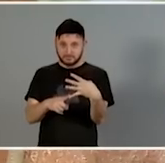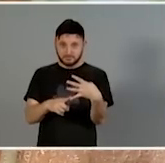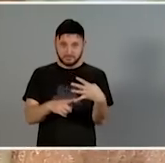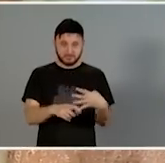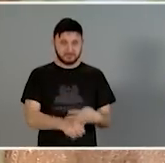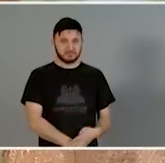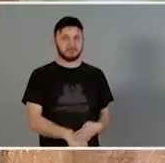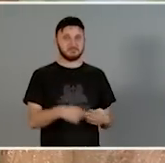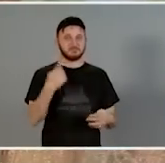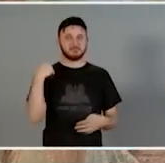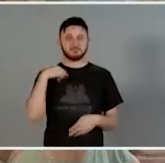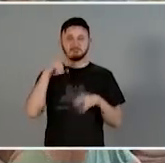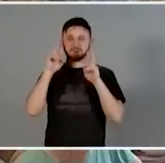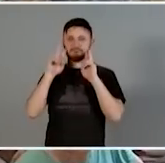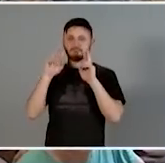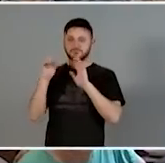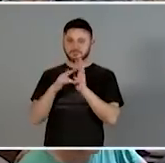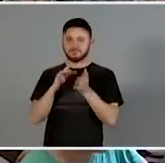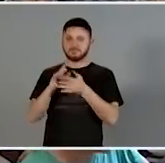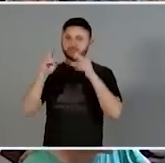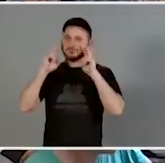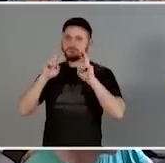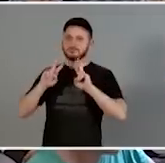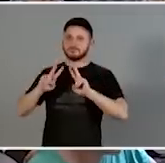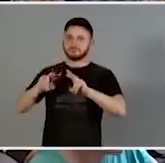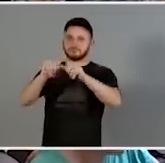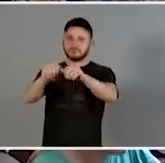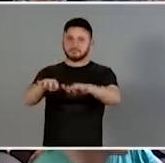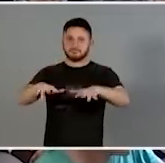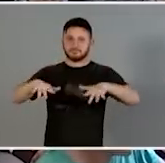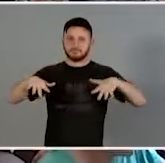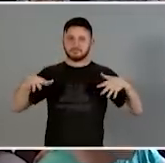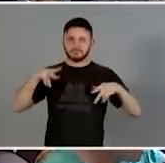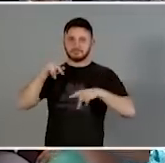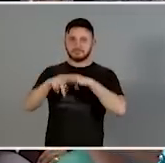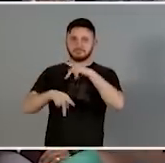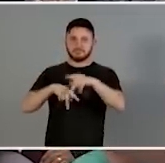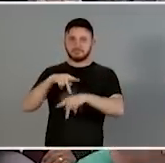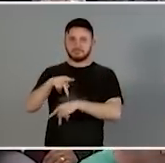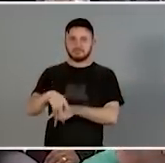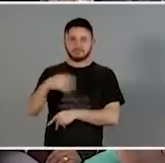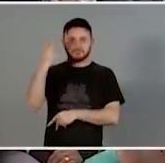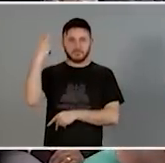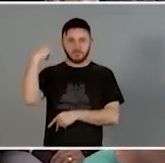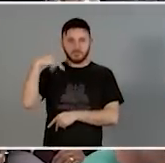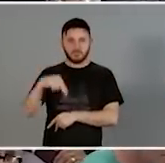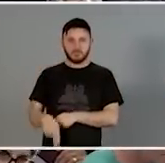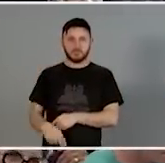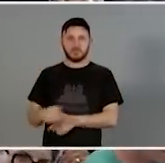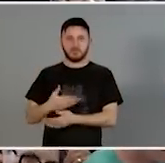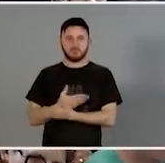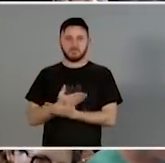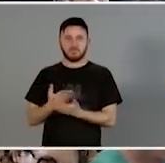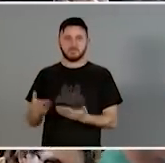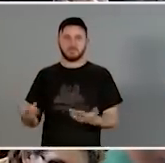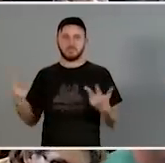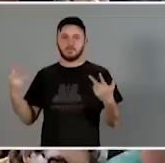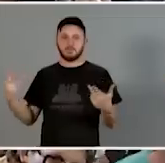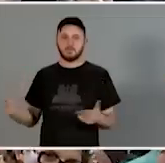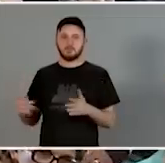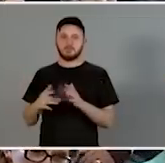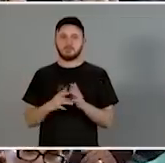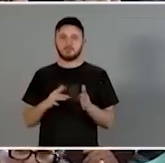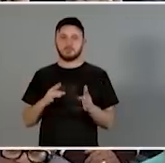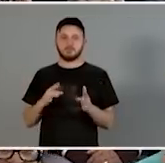multidão, como ovelha sem pastor, o Jesus